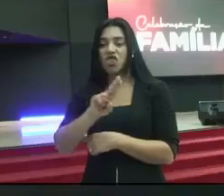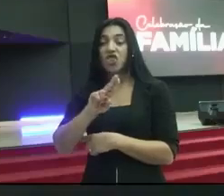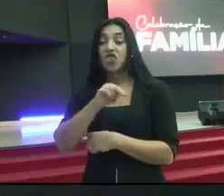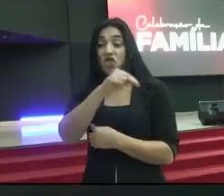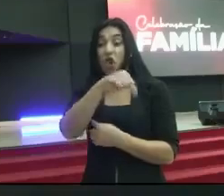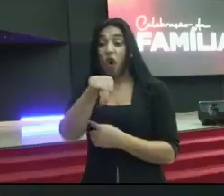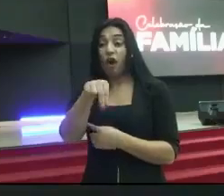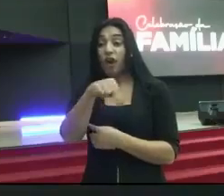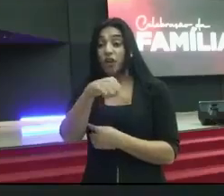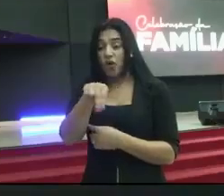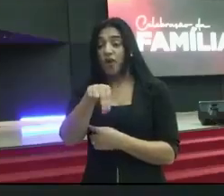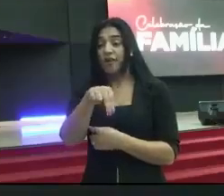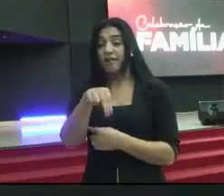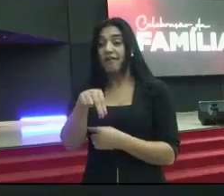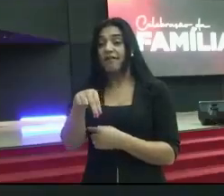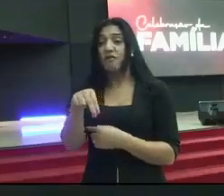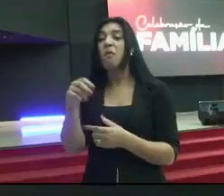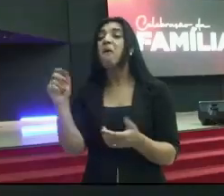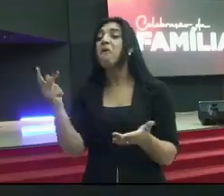O que aconteceu com Orfa?